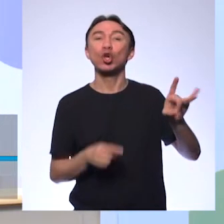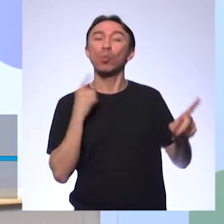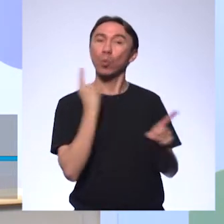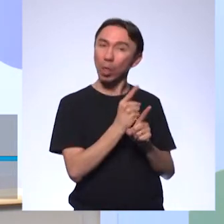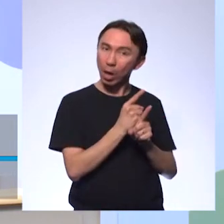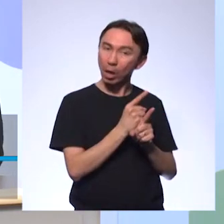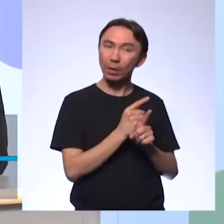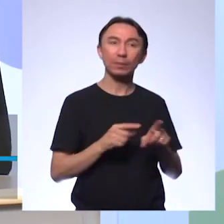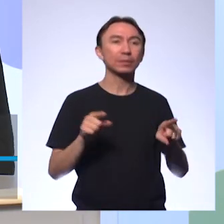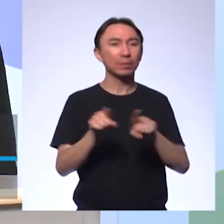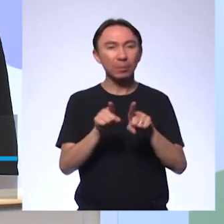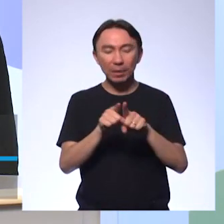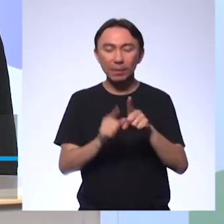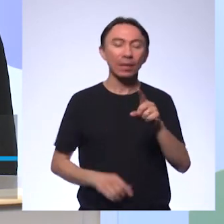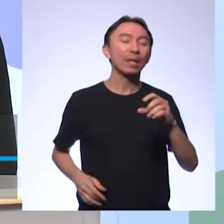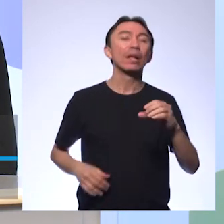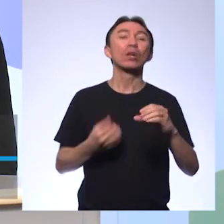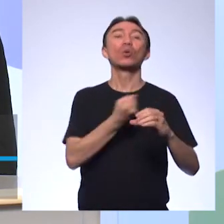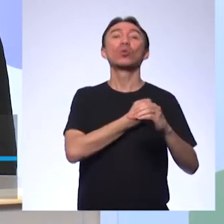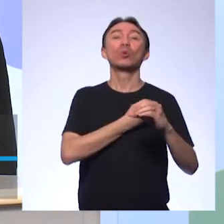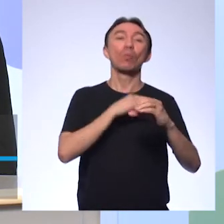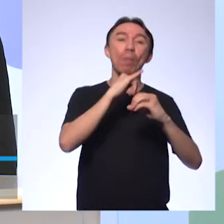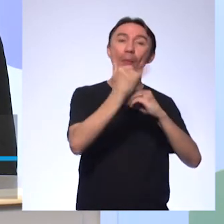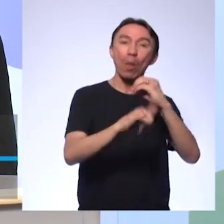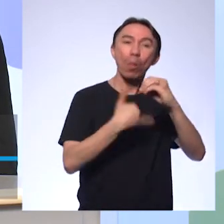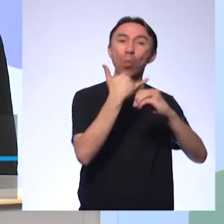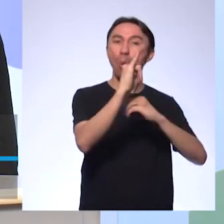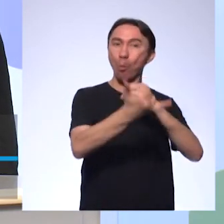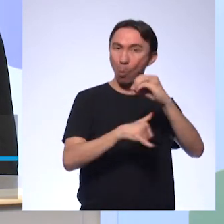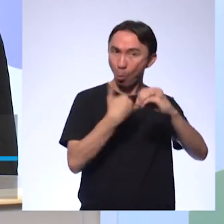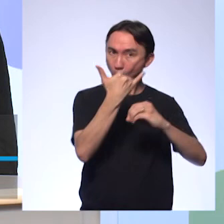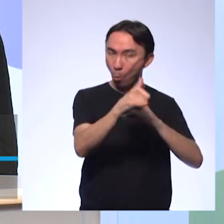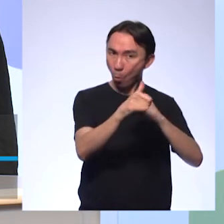saber o número atômico de partícula.